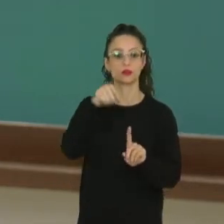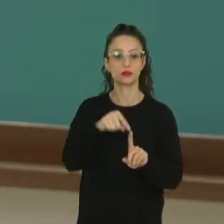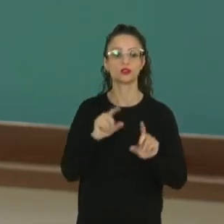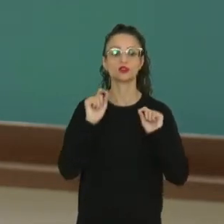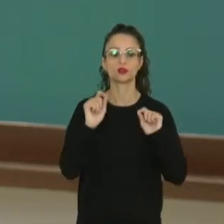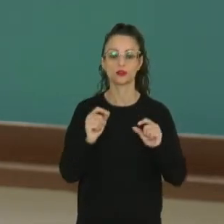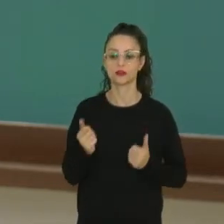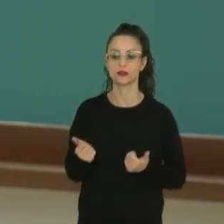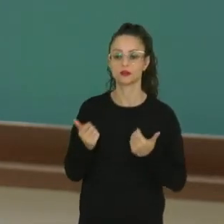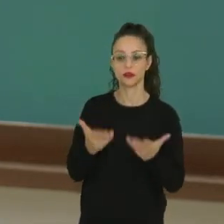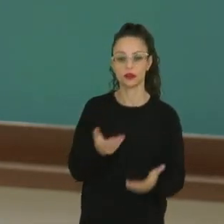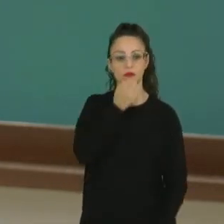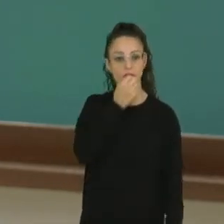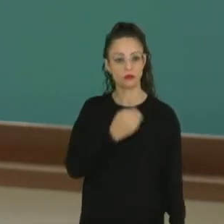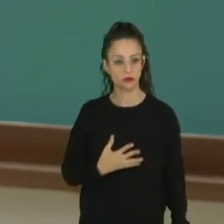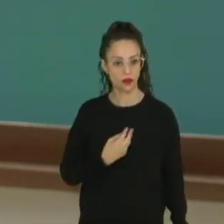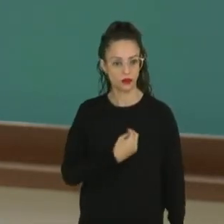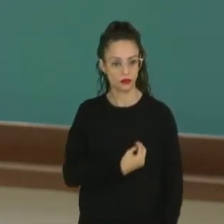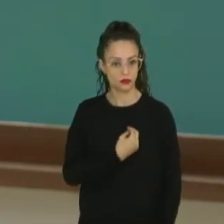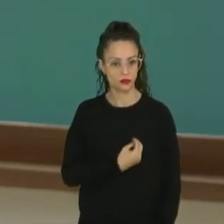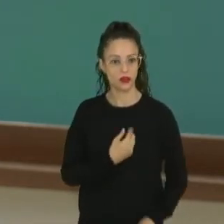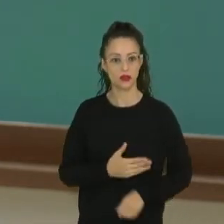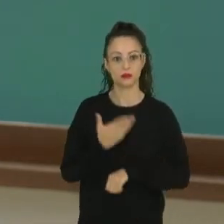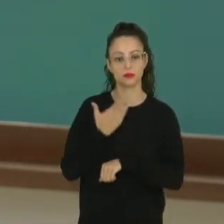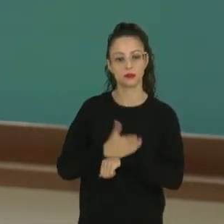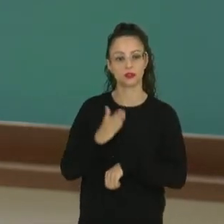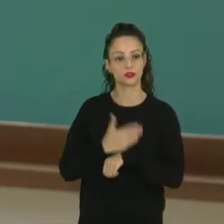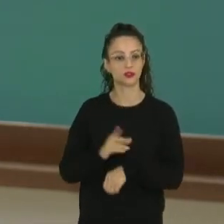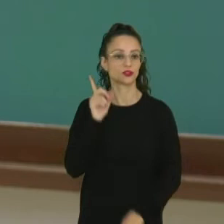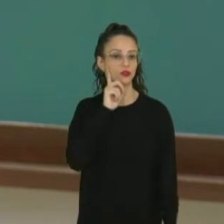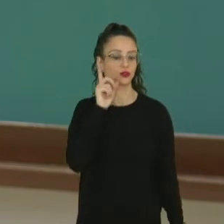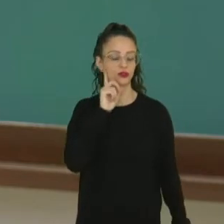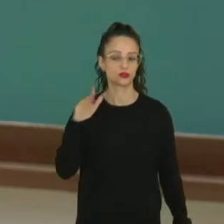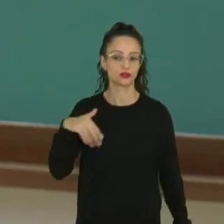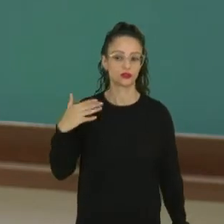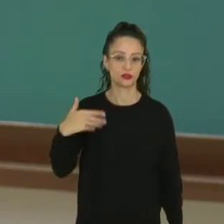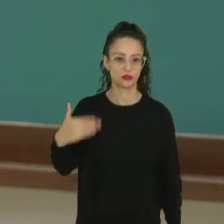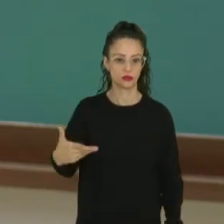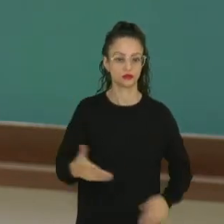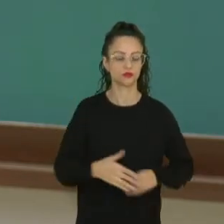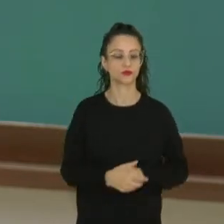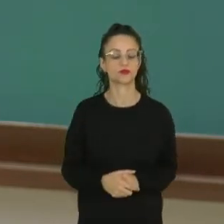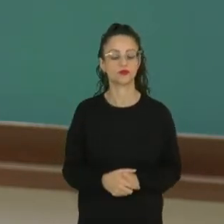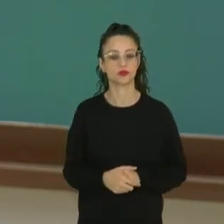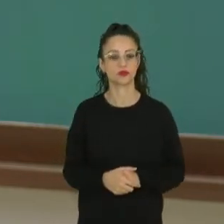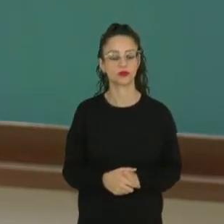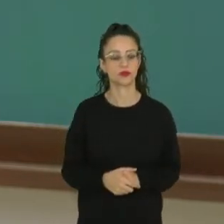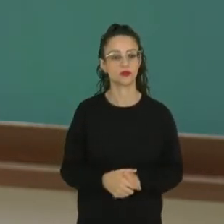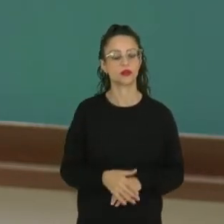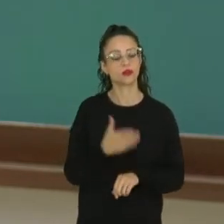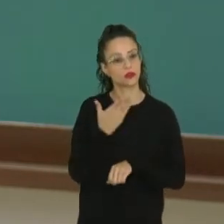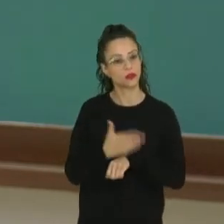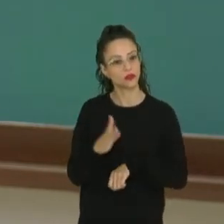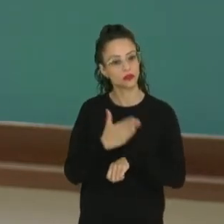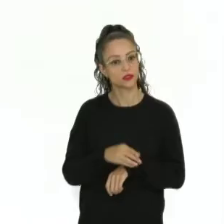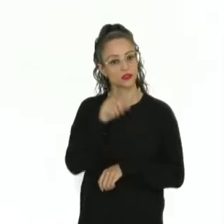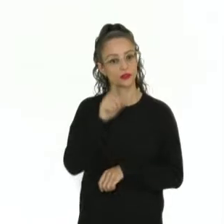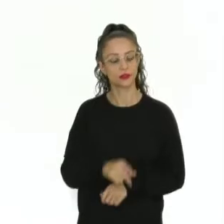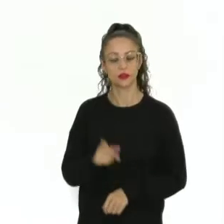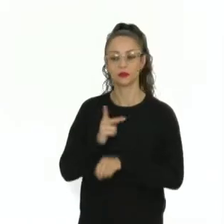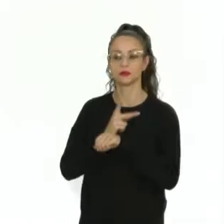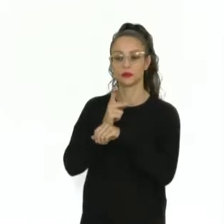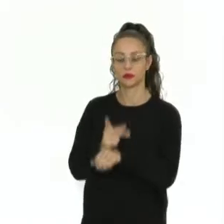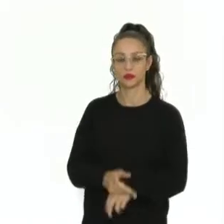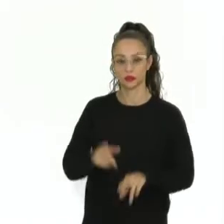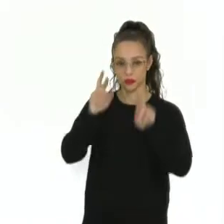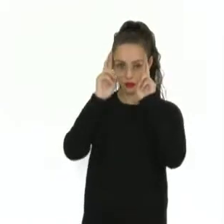um bem-estar para as atividades do cotidiano. São exercícios que buscam